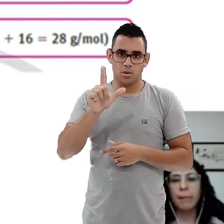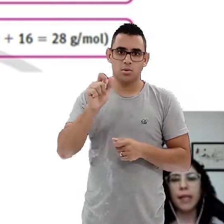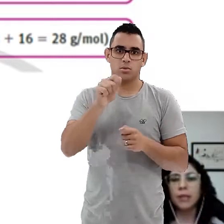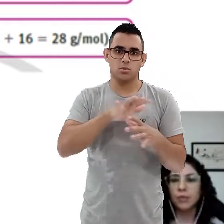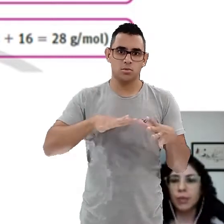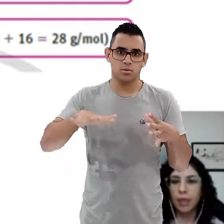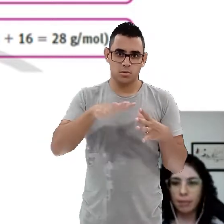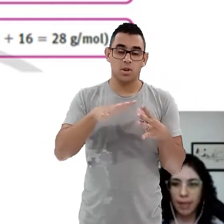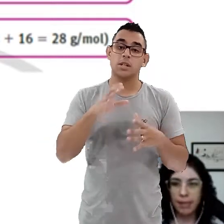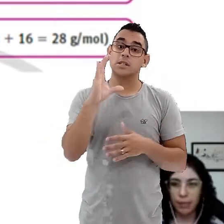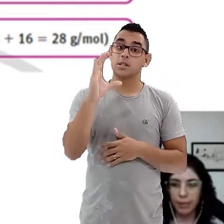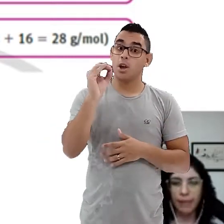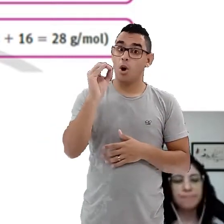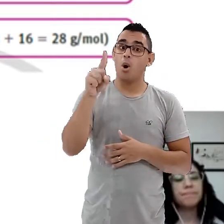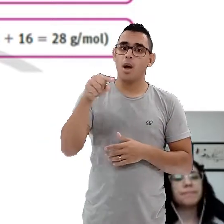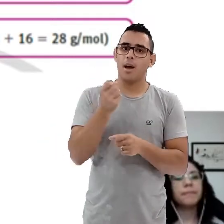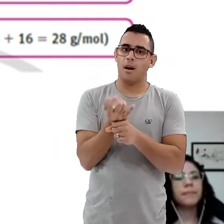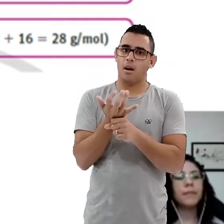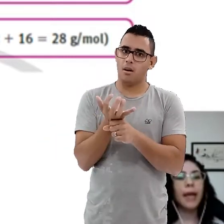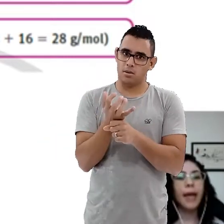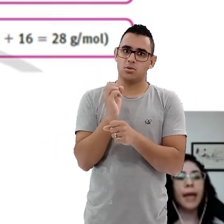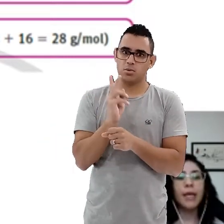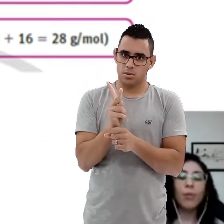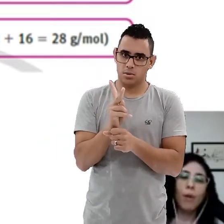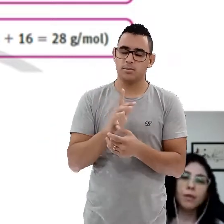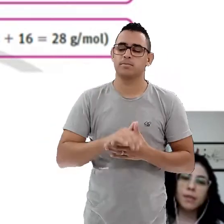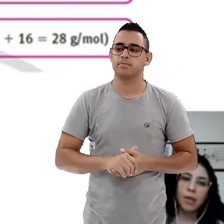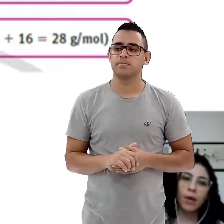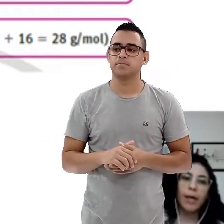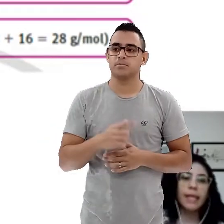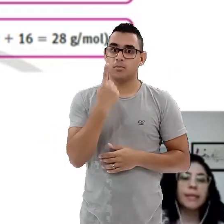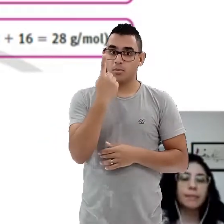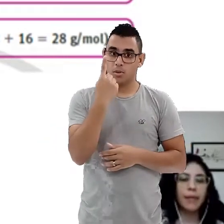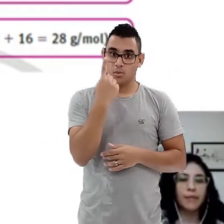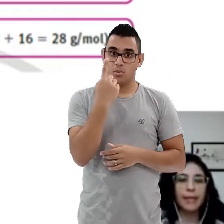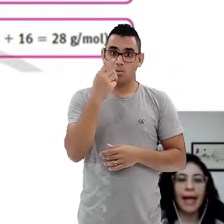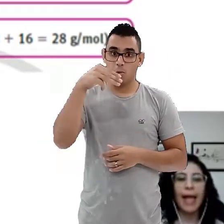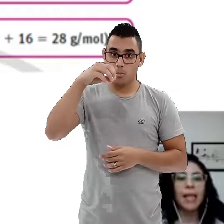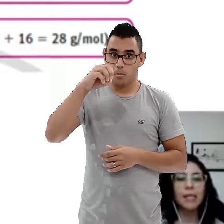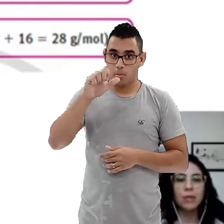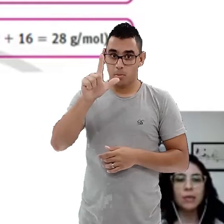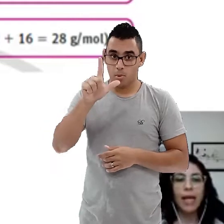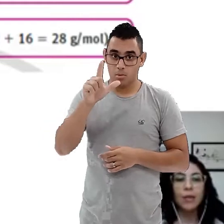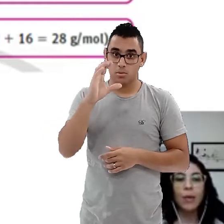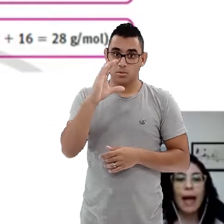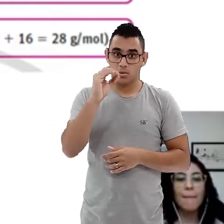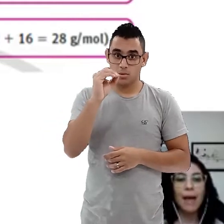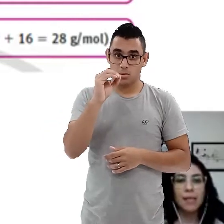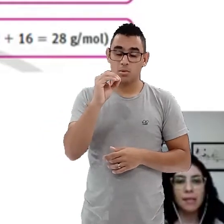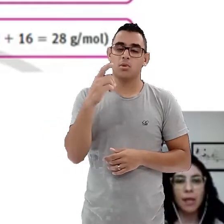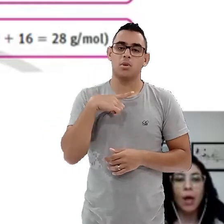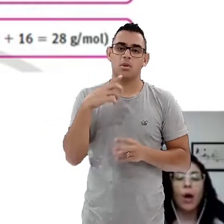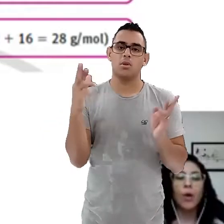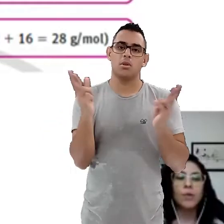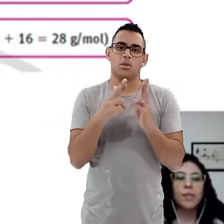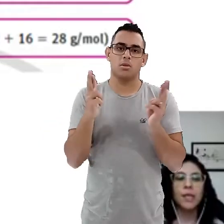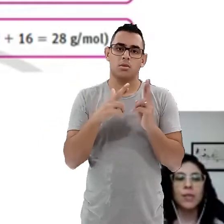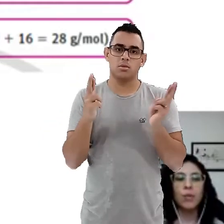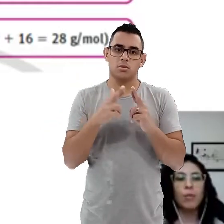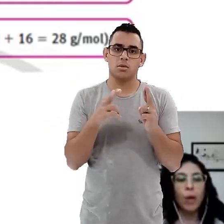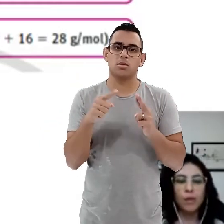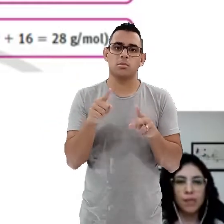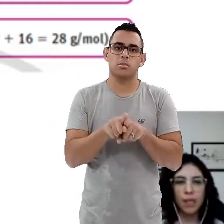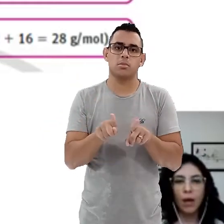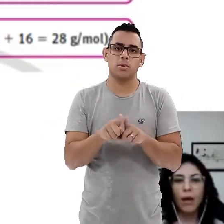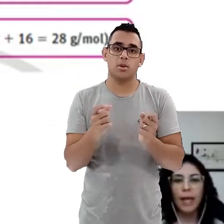de temperatura e pressão, tá? E um mol de CO, ele também vai estar relacionado à massa, ou seja,